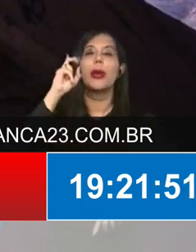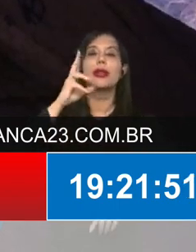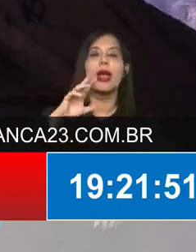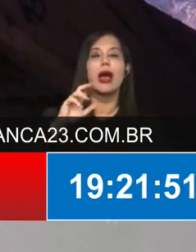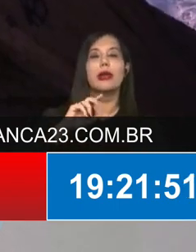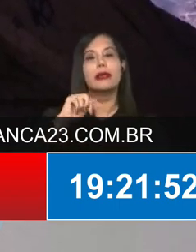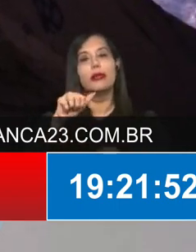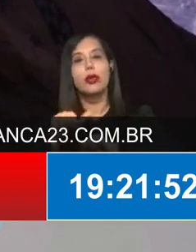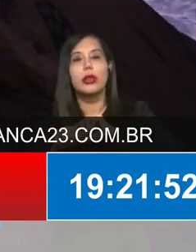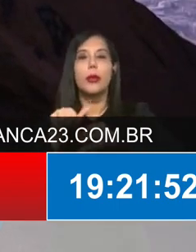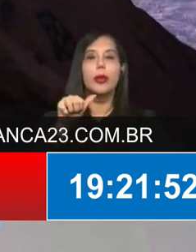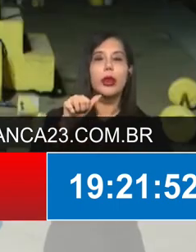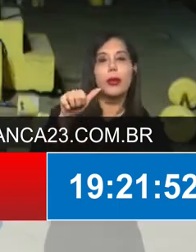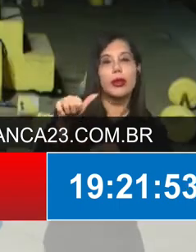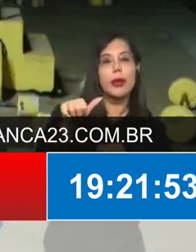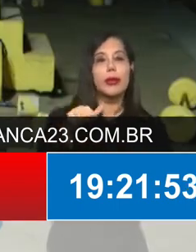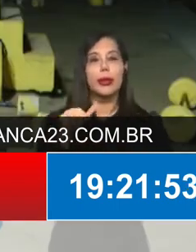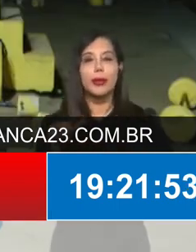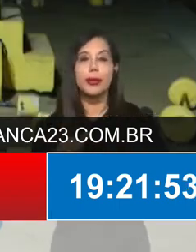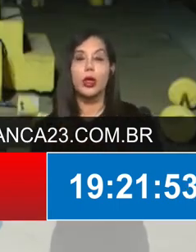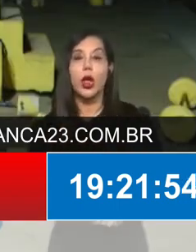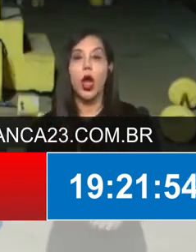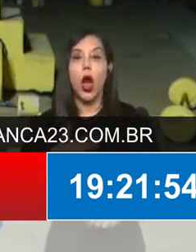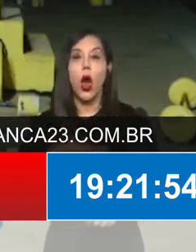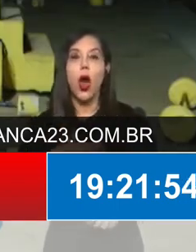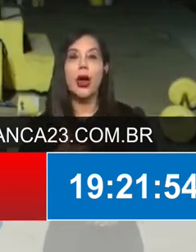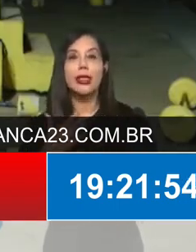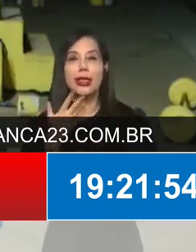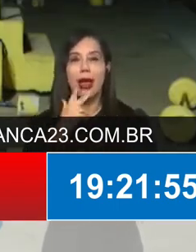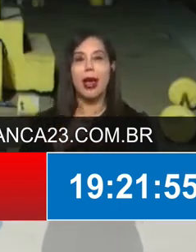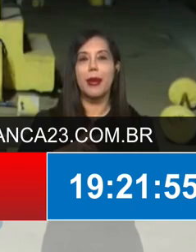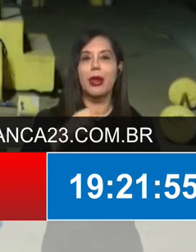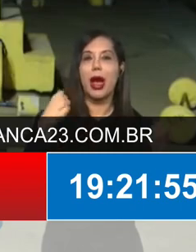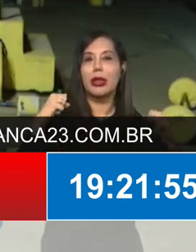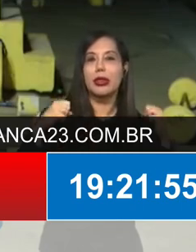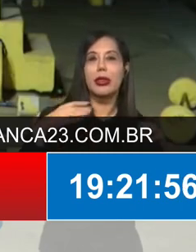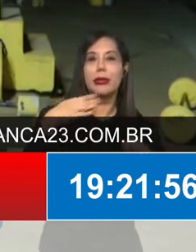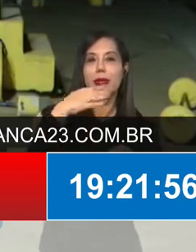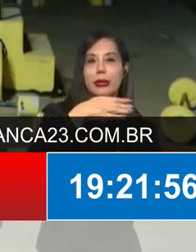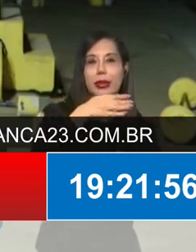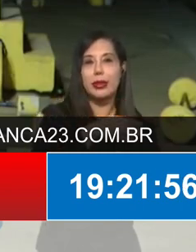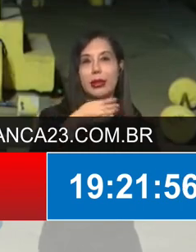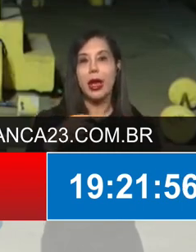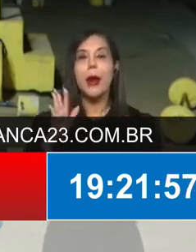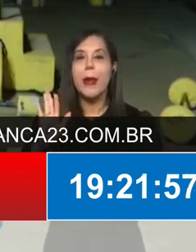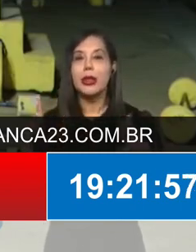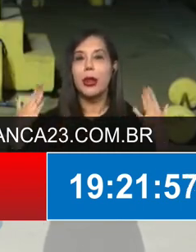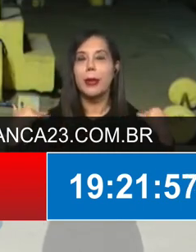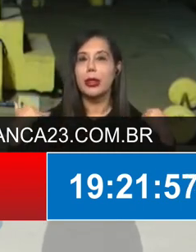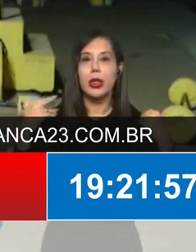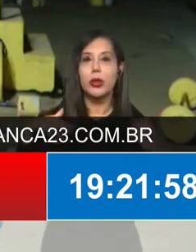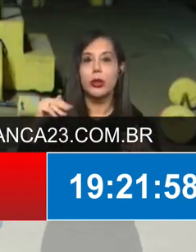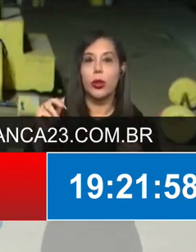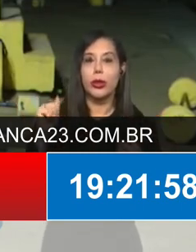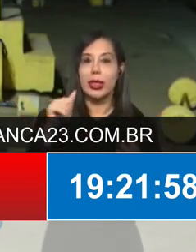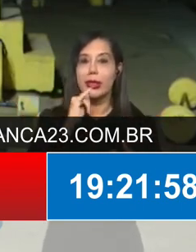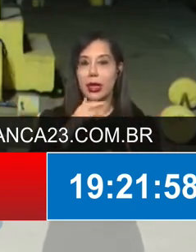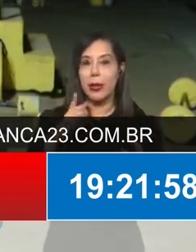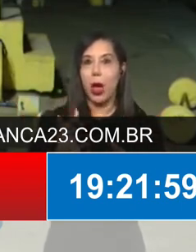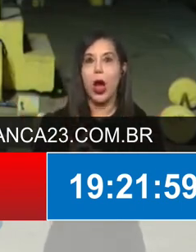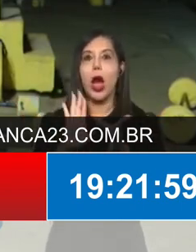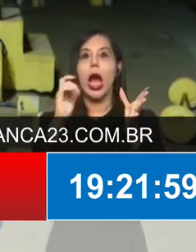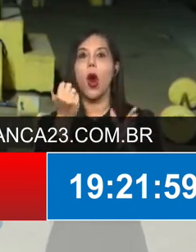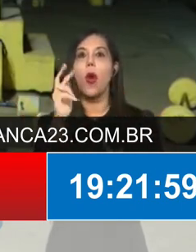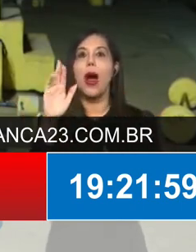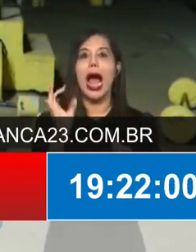um pouco o treino. A gente estava muito na rotina de só ir para academia. Sempre quando a gente dá uns passeios assim, mas nunca em academia assim desse jeito ao ar